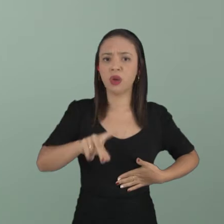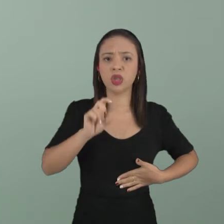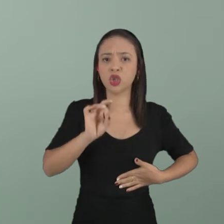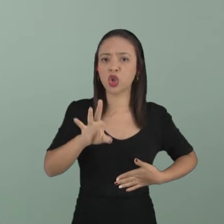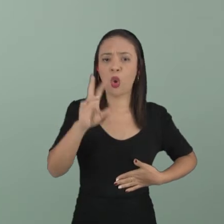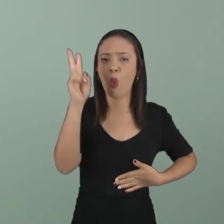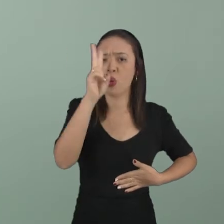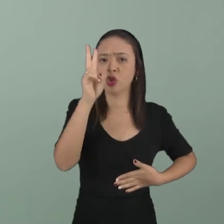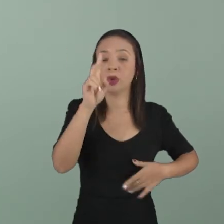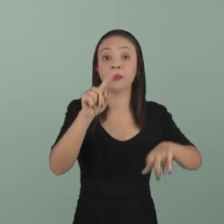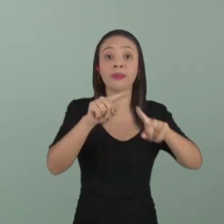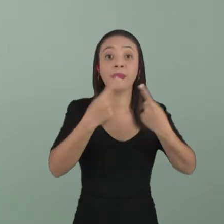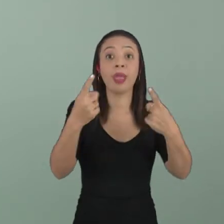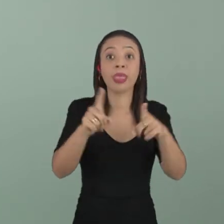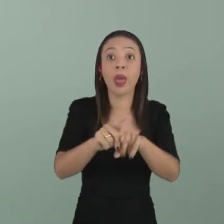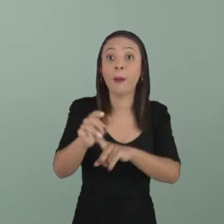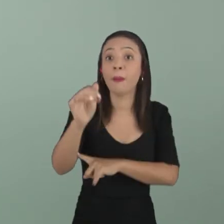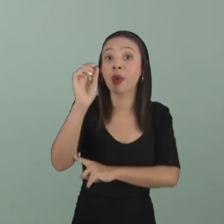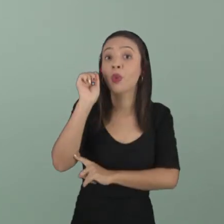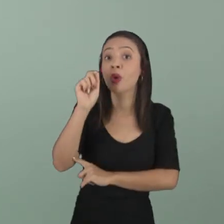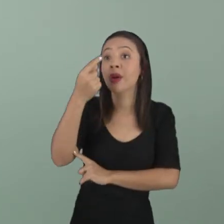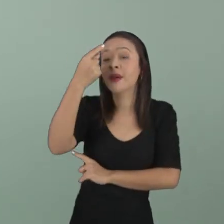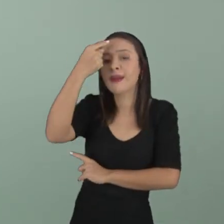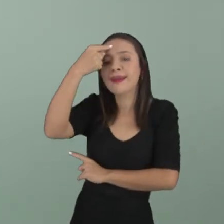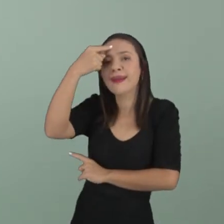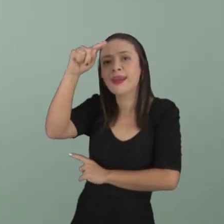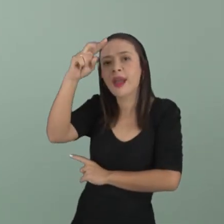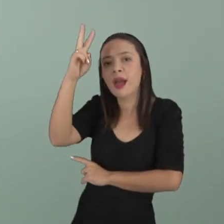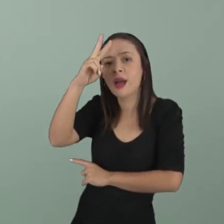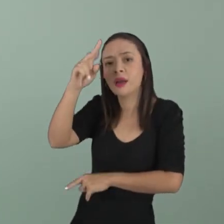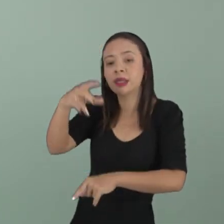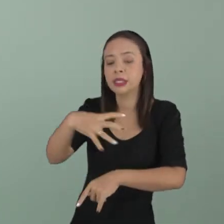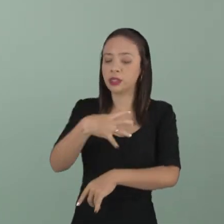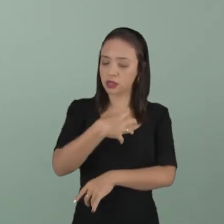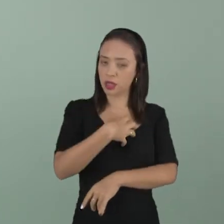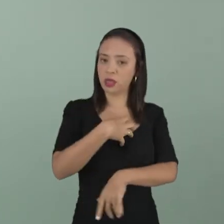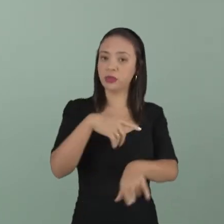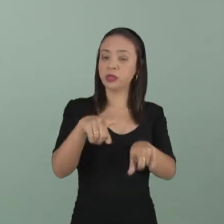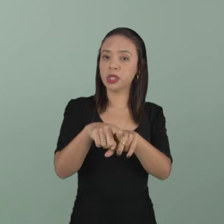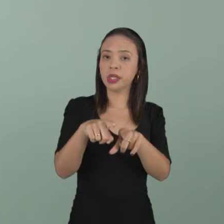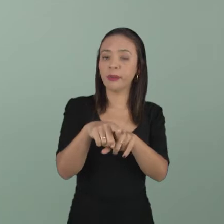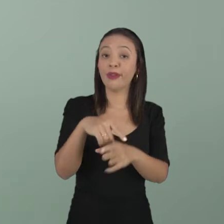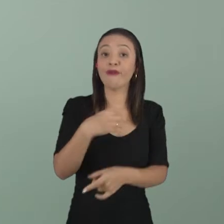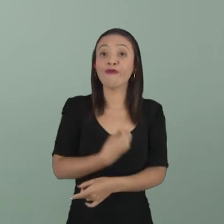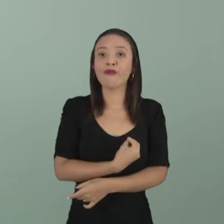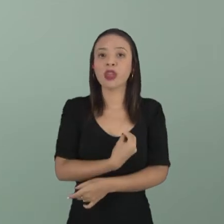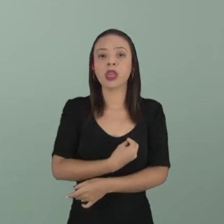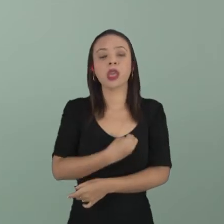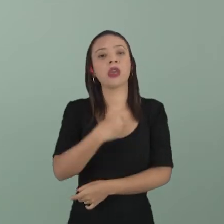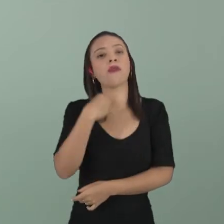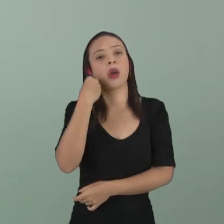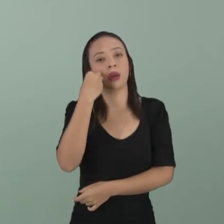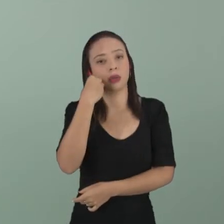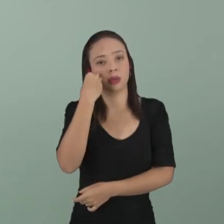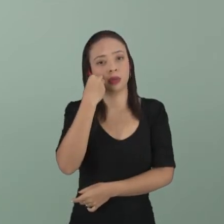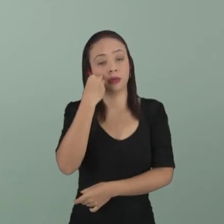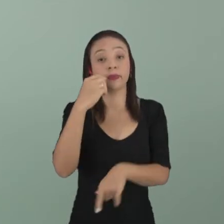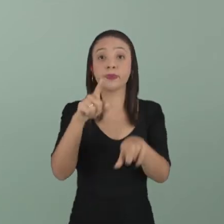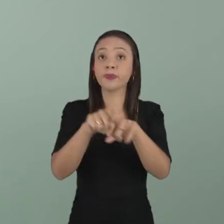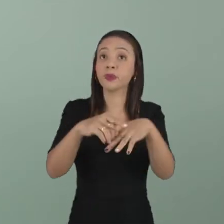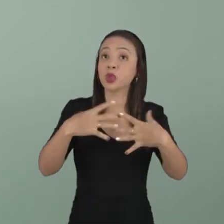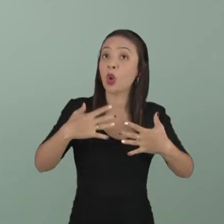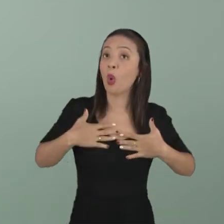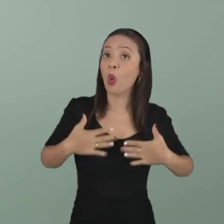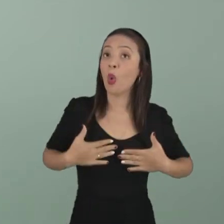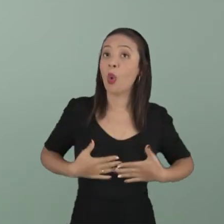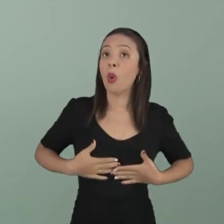uma história, ela está criando, ela é alguém que sente e que é afetado por aquela experiência. E esse corpo, ele não